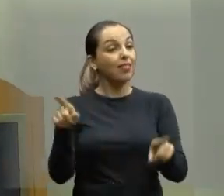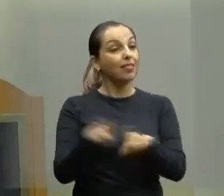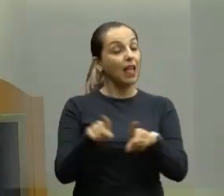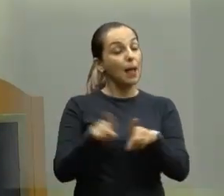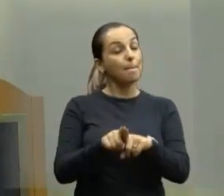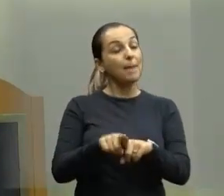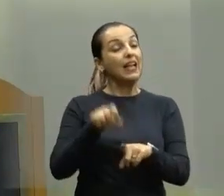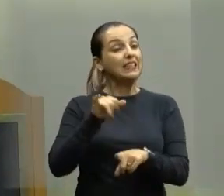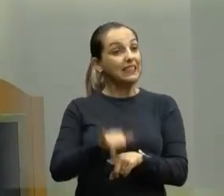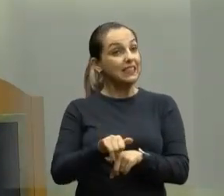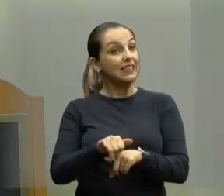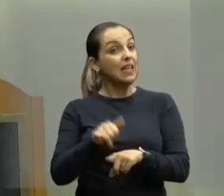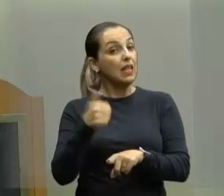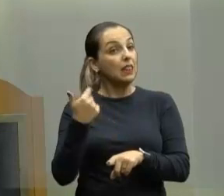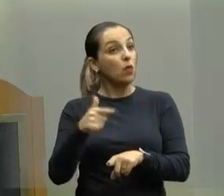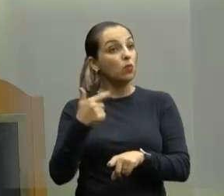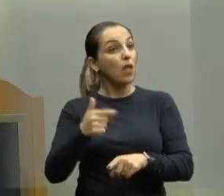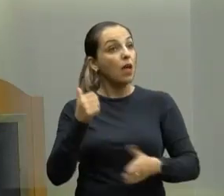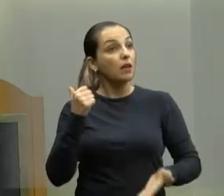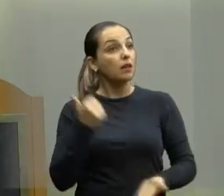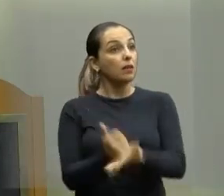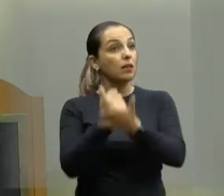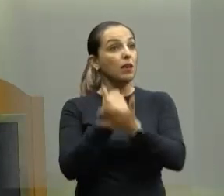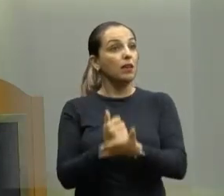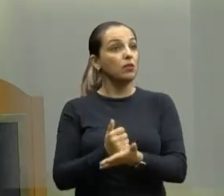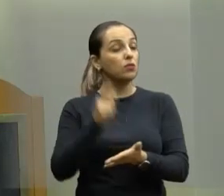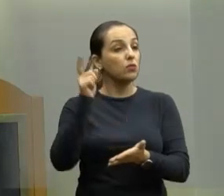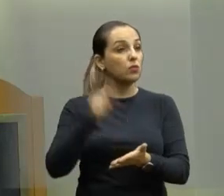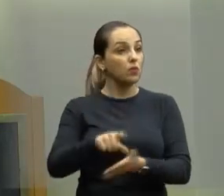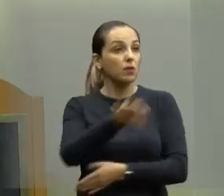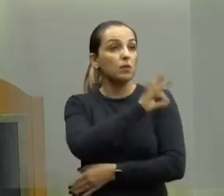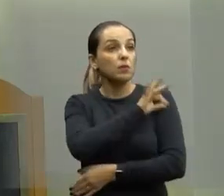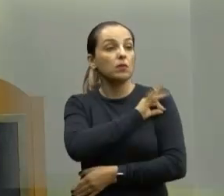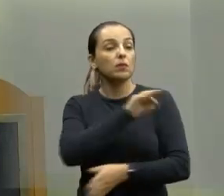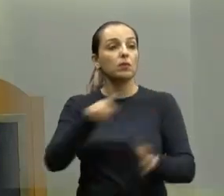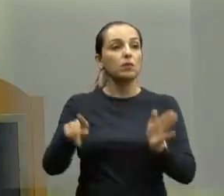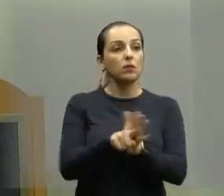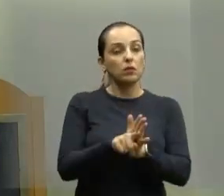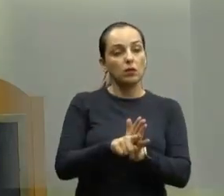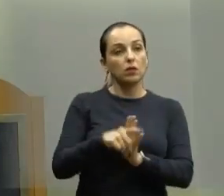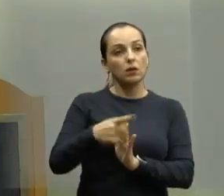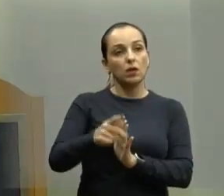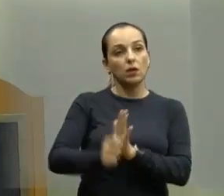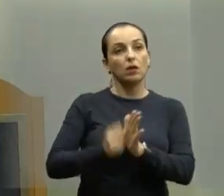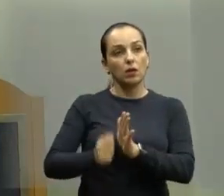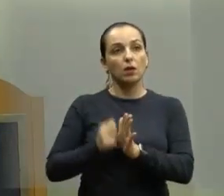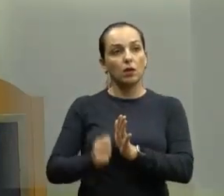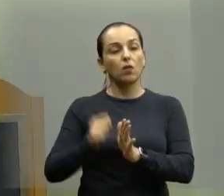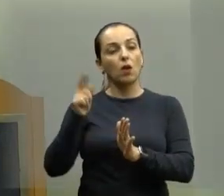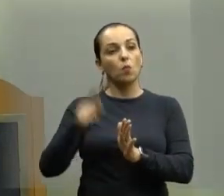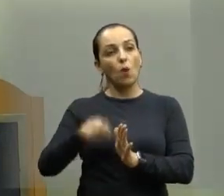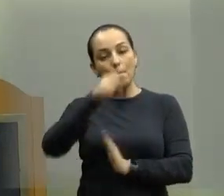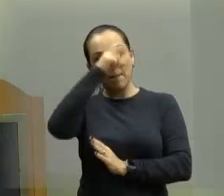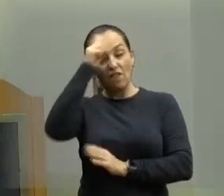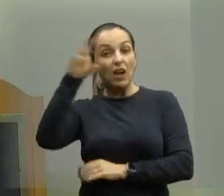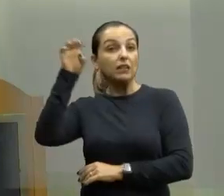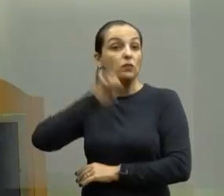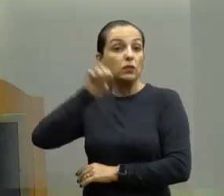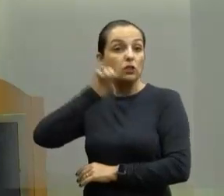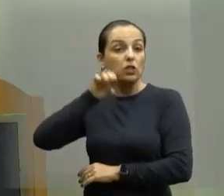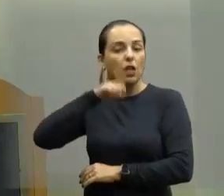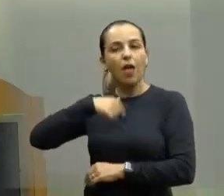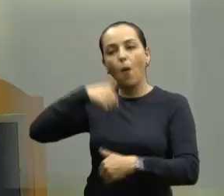acontecer se não tivesse apoio da Prefeitura Municipal de Araraquara em nome do nosso querido Prefeito Edinho Silva qual eu sou muito grata